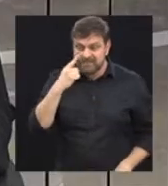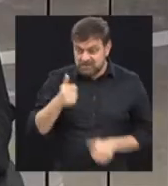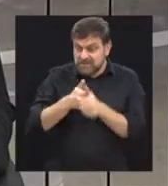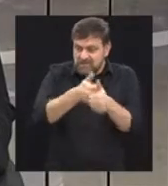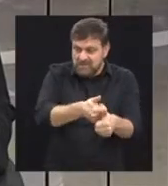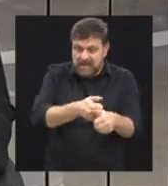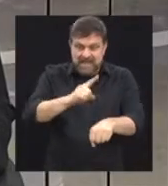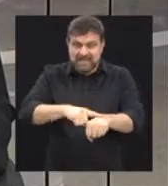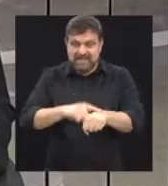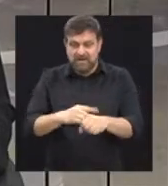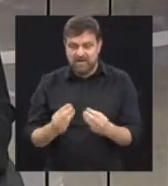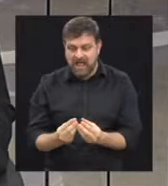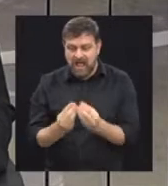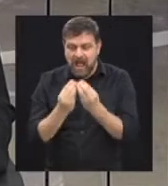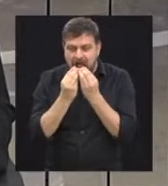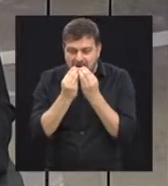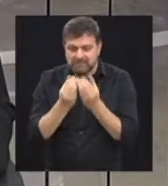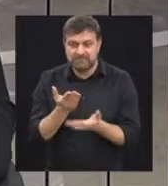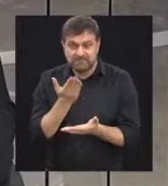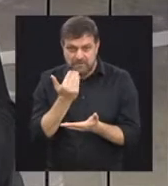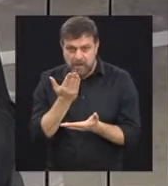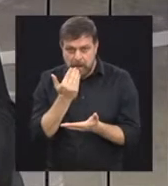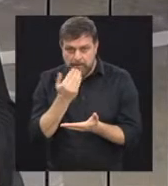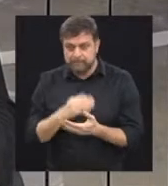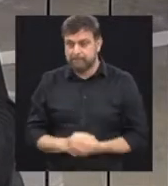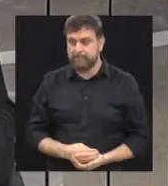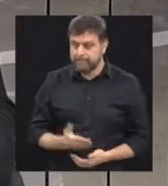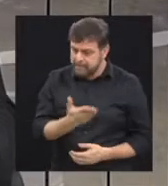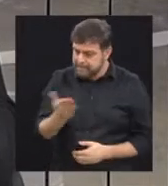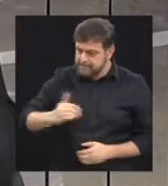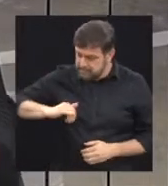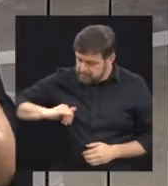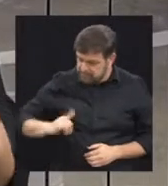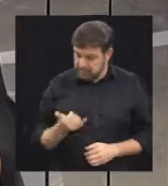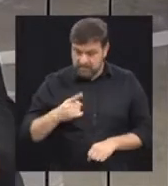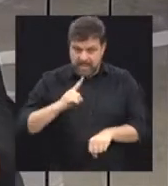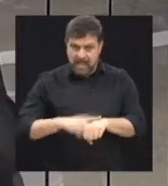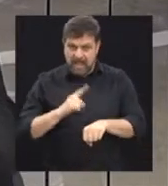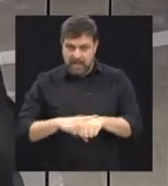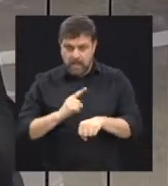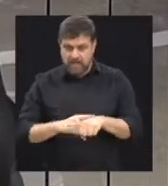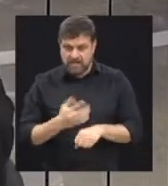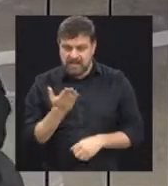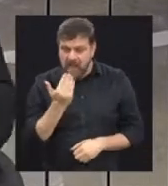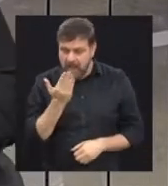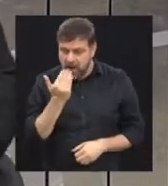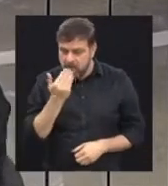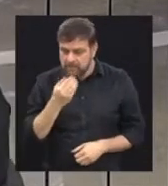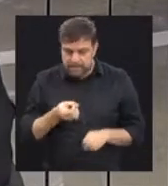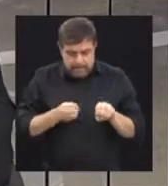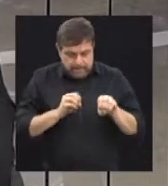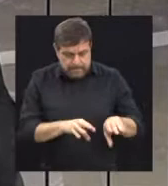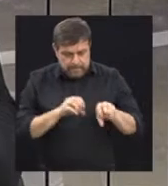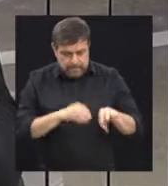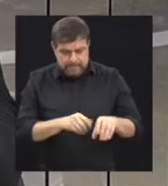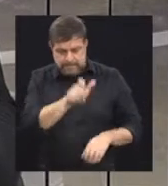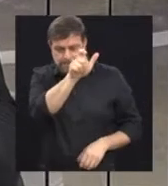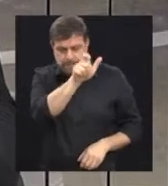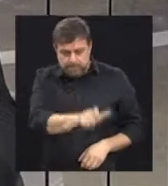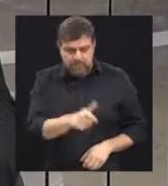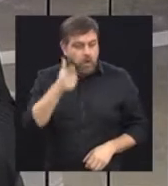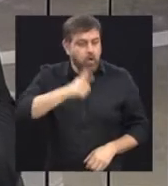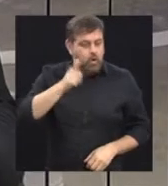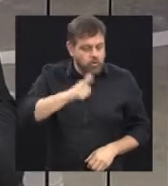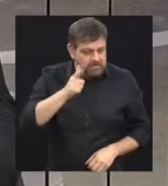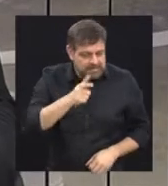um momento do lanchinho das crianças. Vocês acabam utilizando esse espaço para passar um conhecimento,